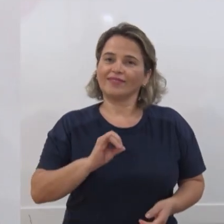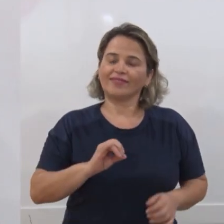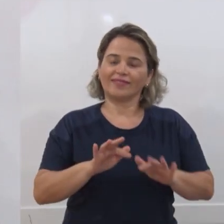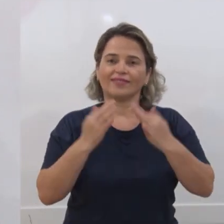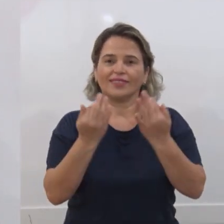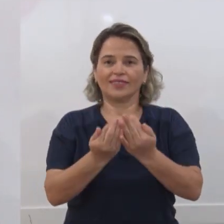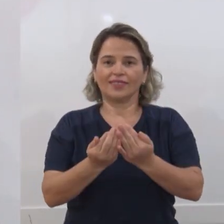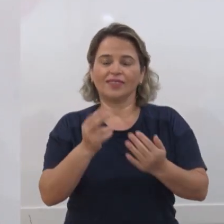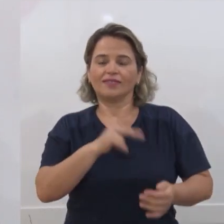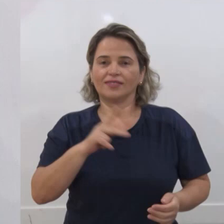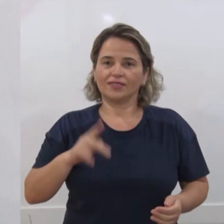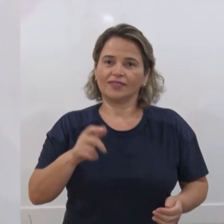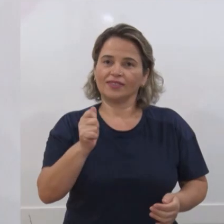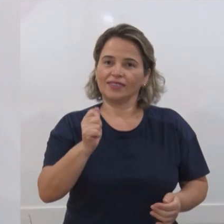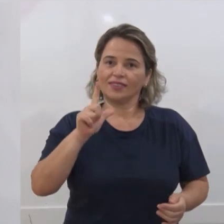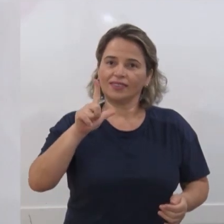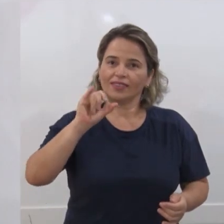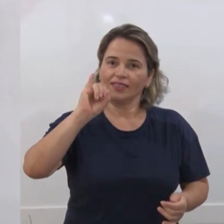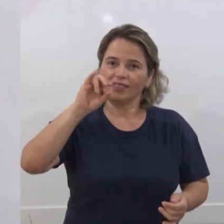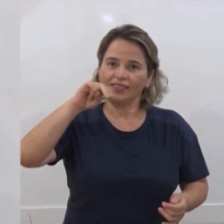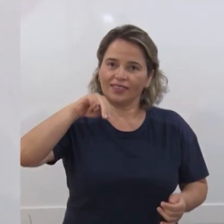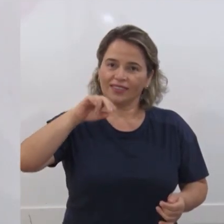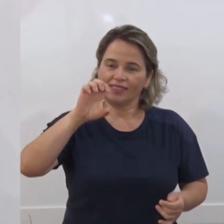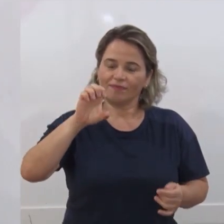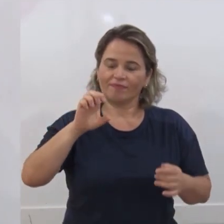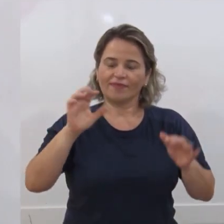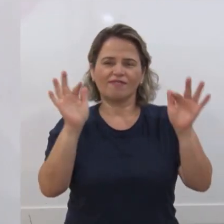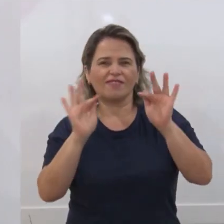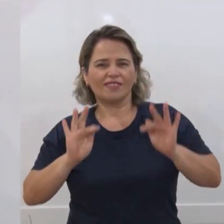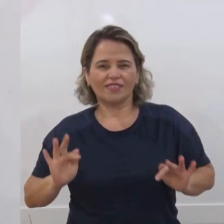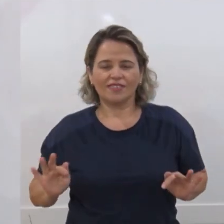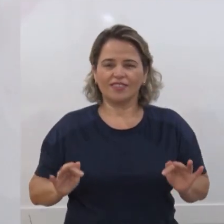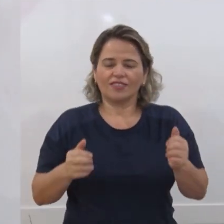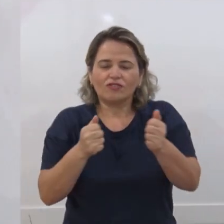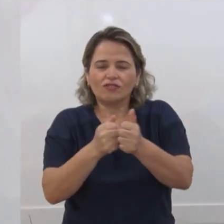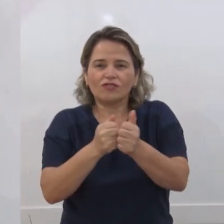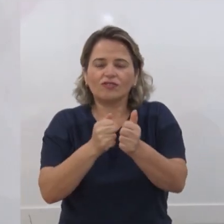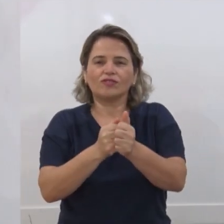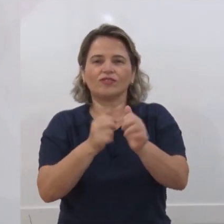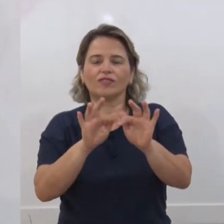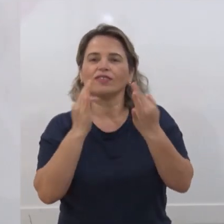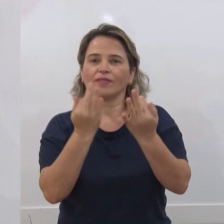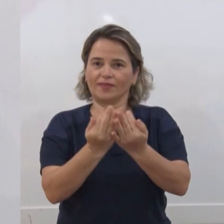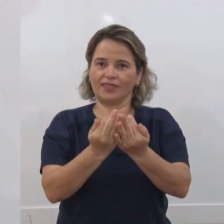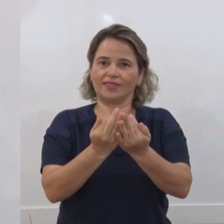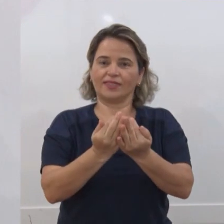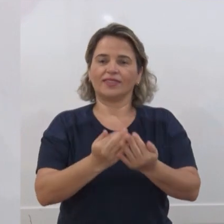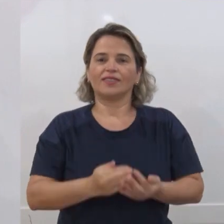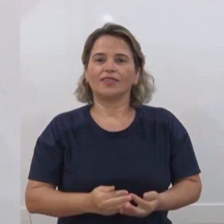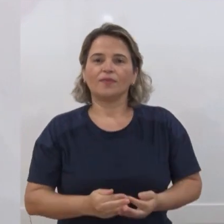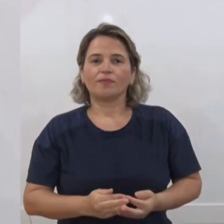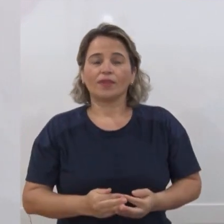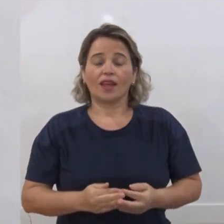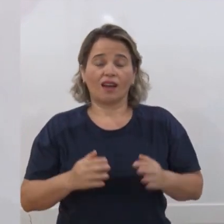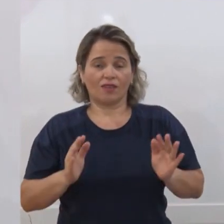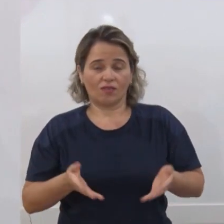família, eu sou a professora Aline. Estamos muito felizes de podermos participar desse momento de interação com as famílias. Estamos passando